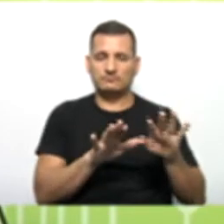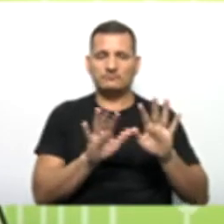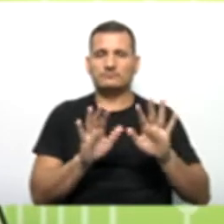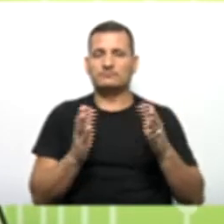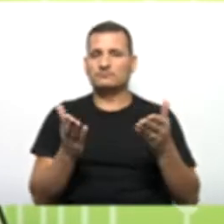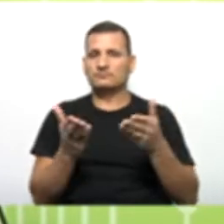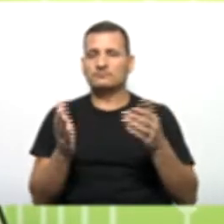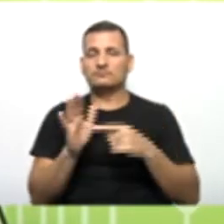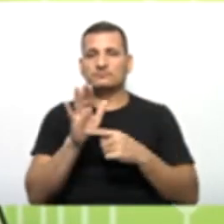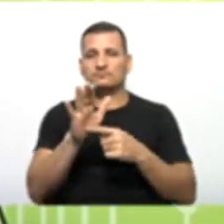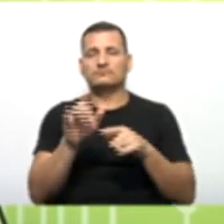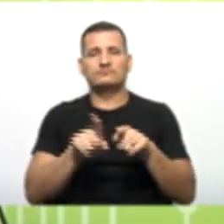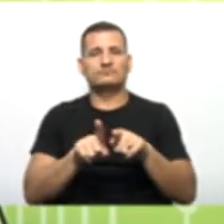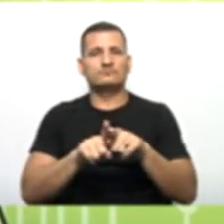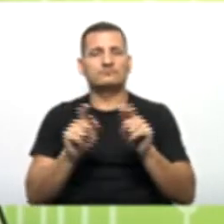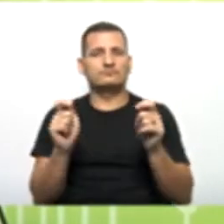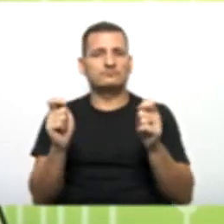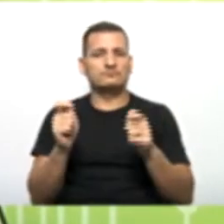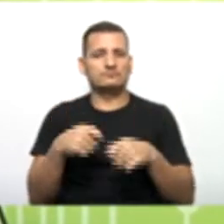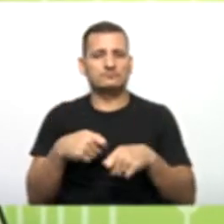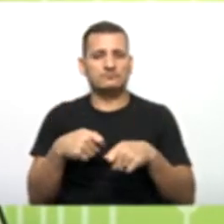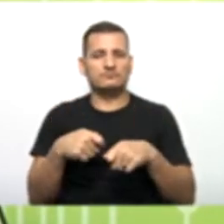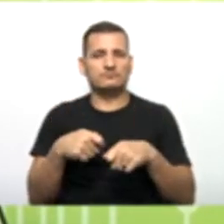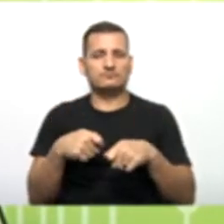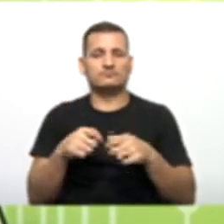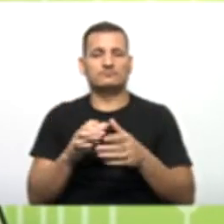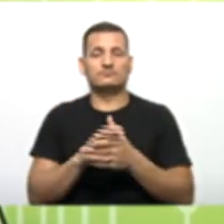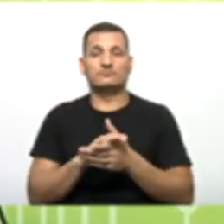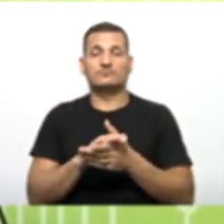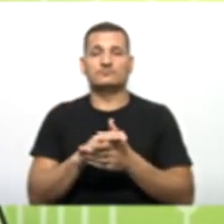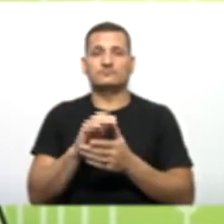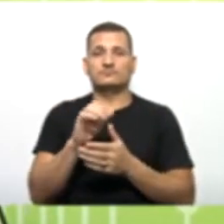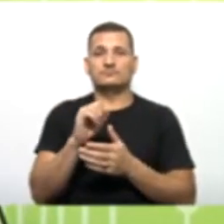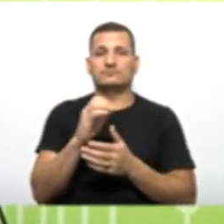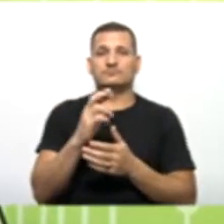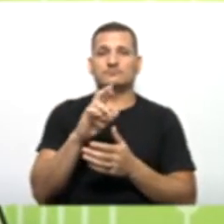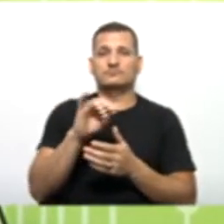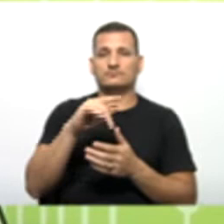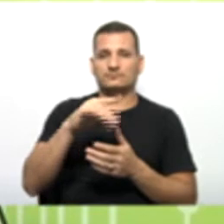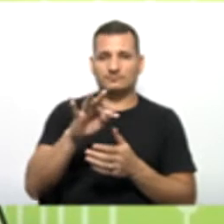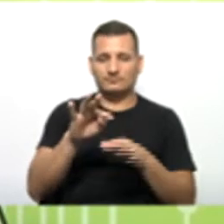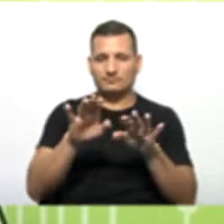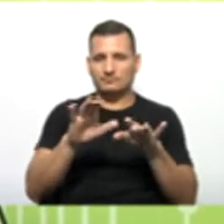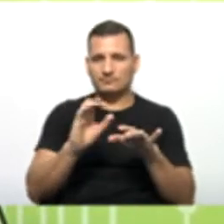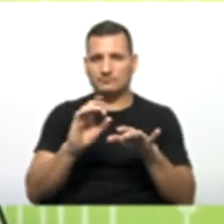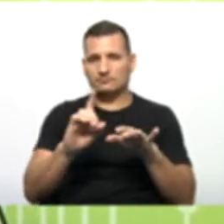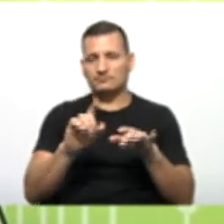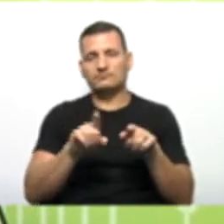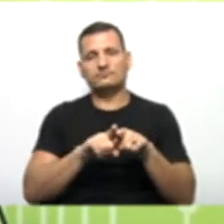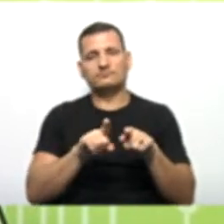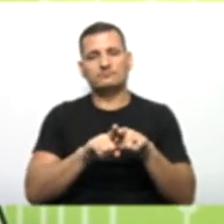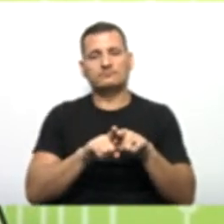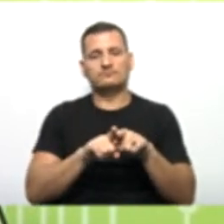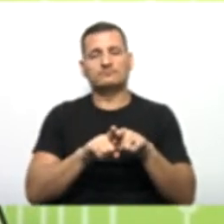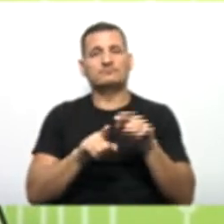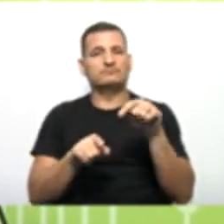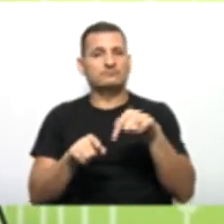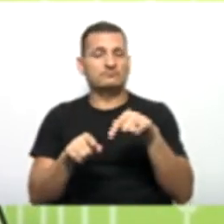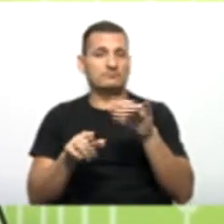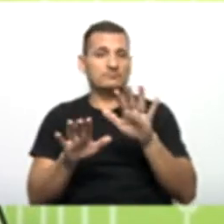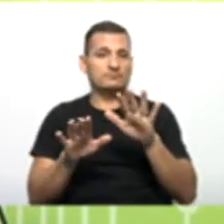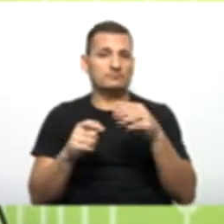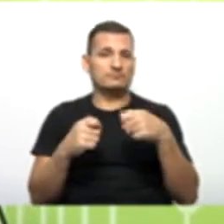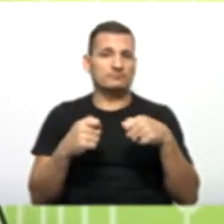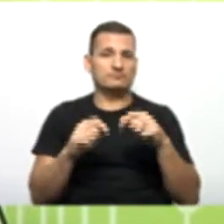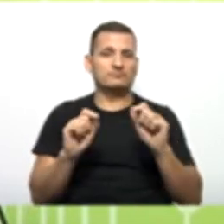a possibilidade de a gente fazer tanto lá no script com python quanto aqui certo desde que esteja